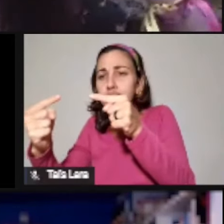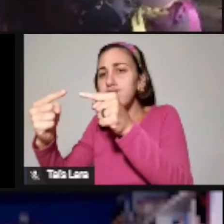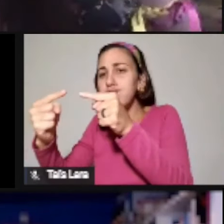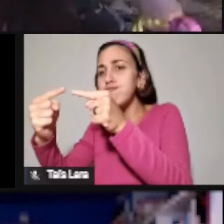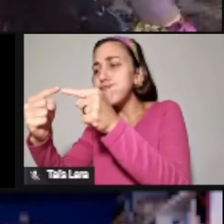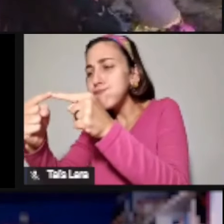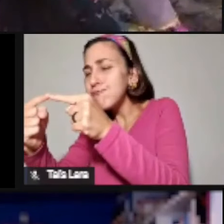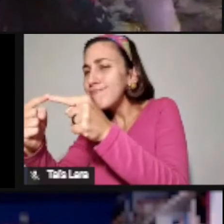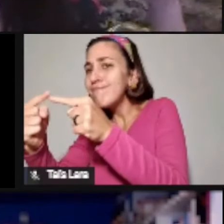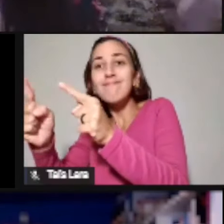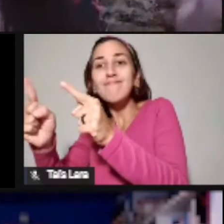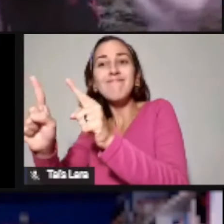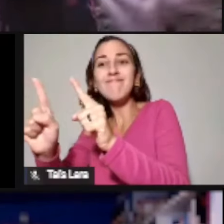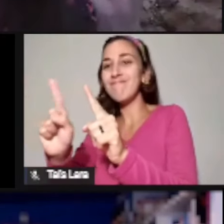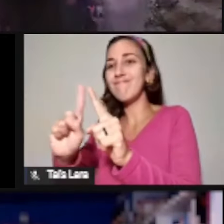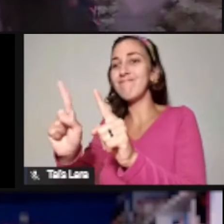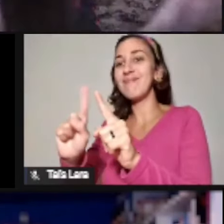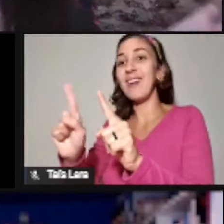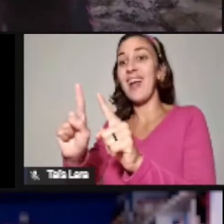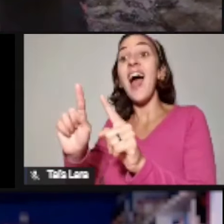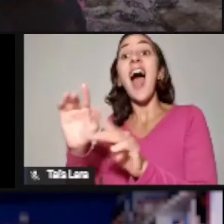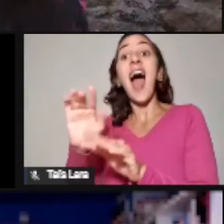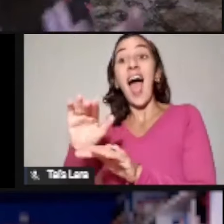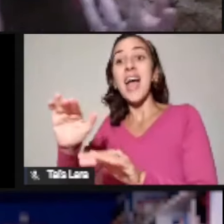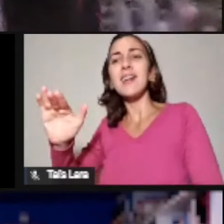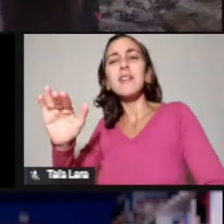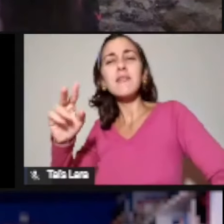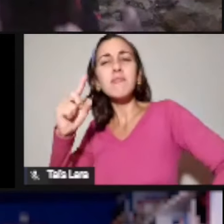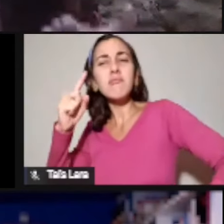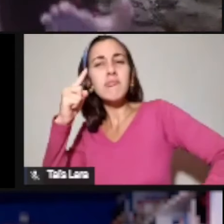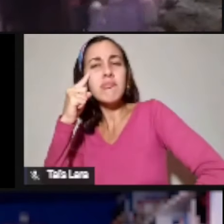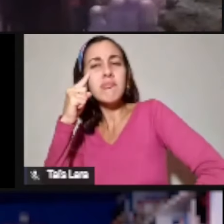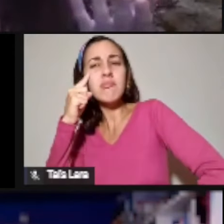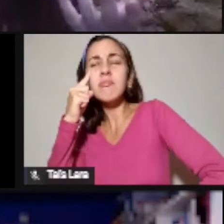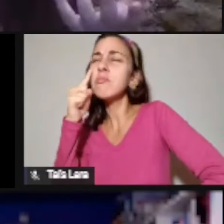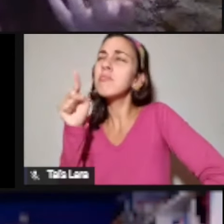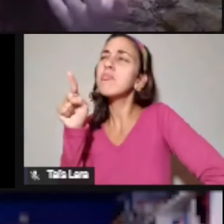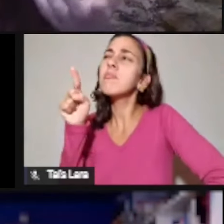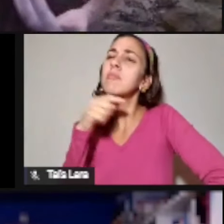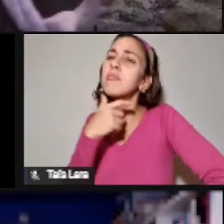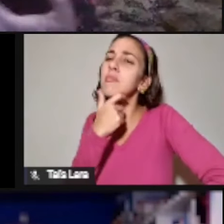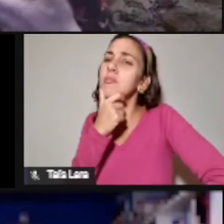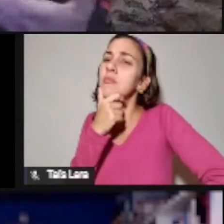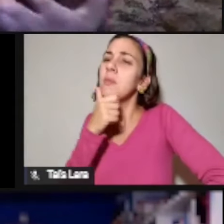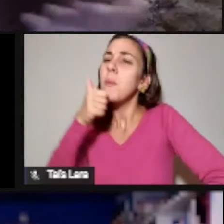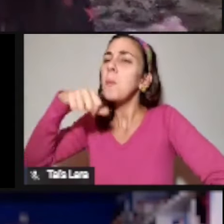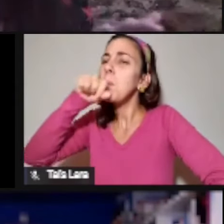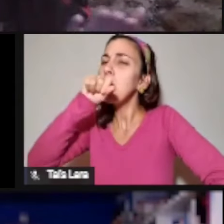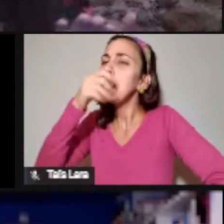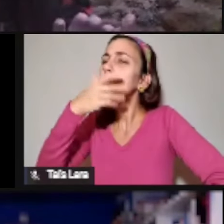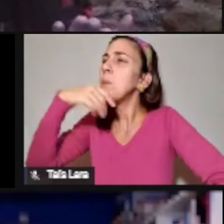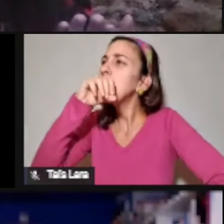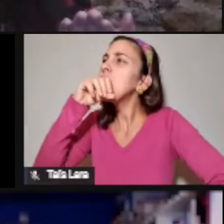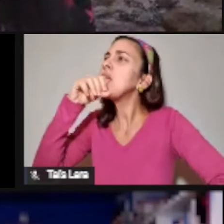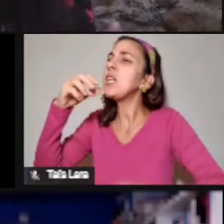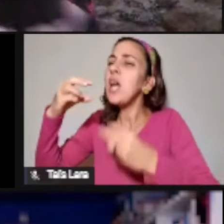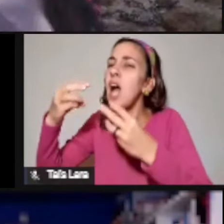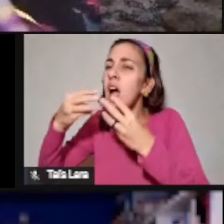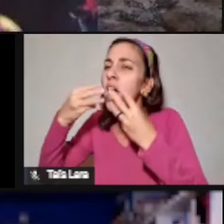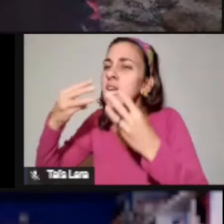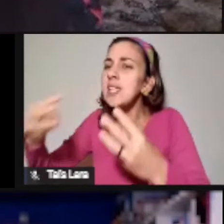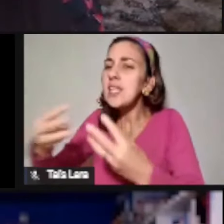totalmente diferente, a criança ela também começa a flexibilizar, né? Então, o exemplo dos pais no dia a